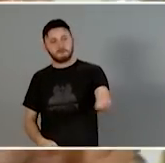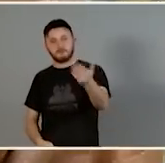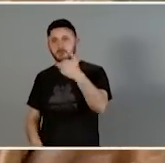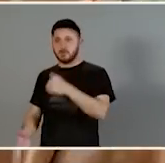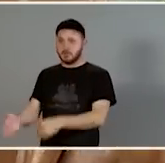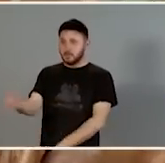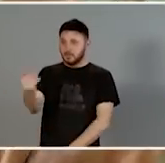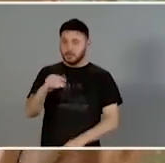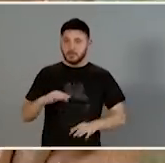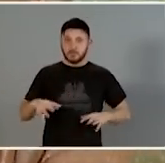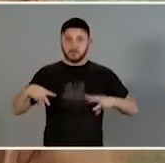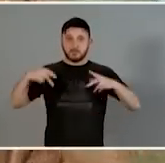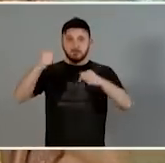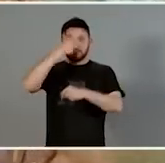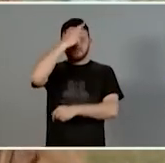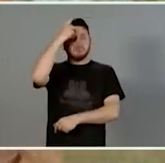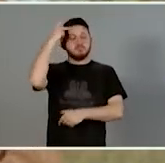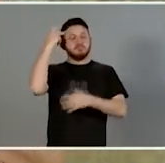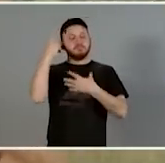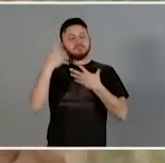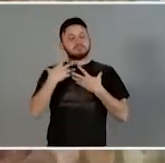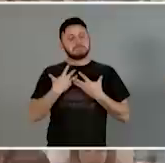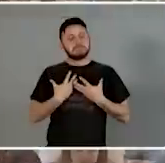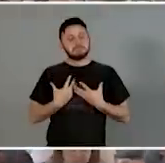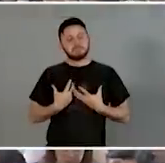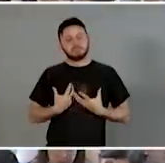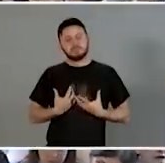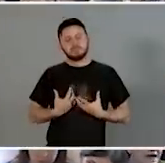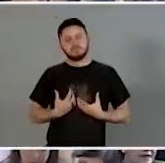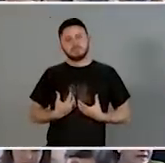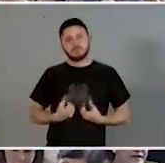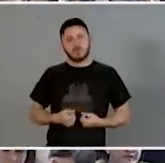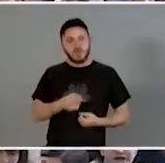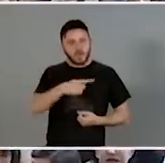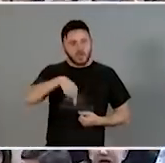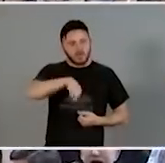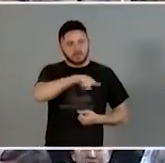vós os cansados, eu vos